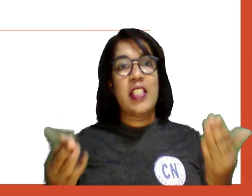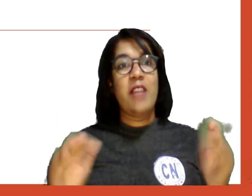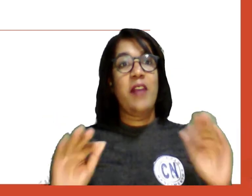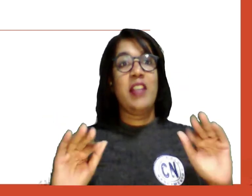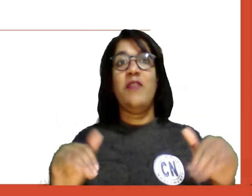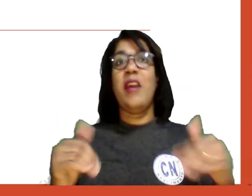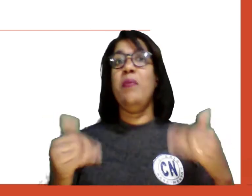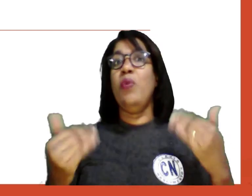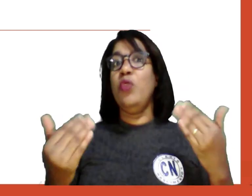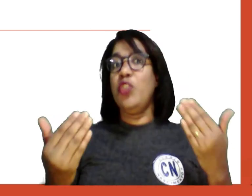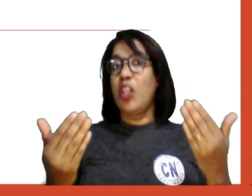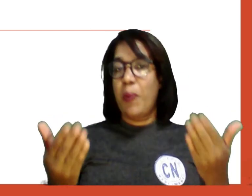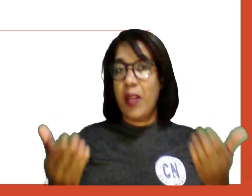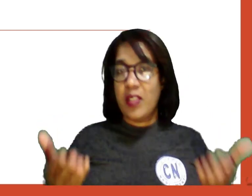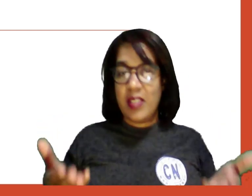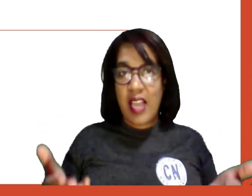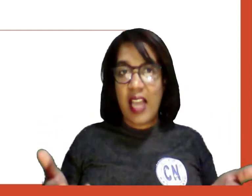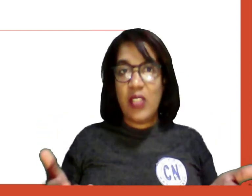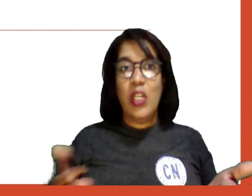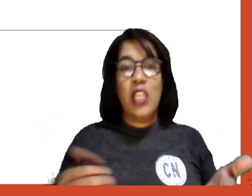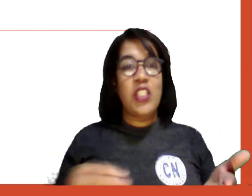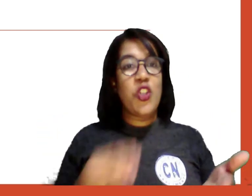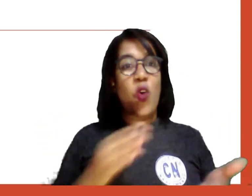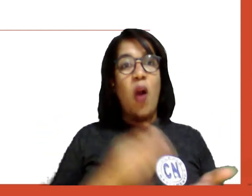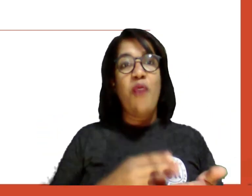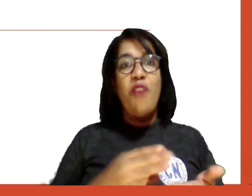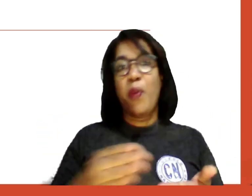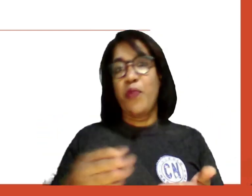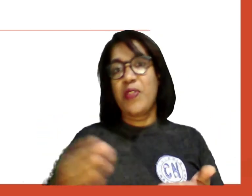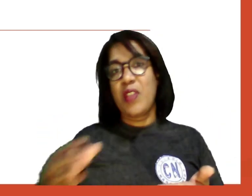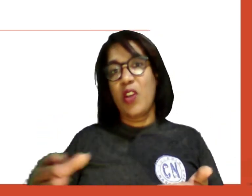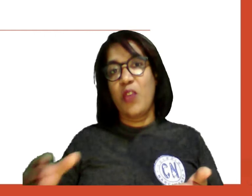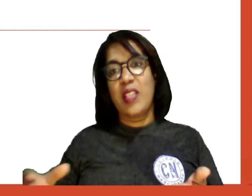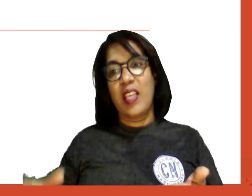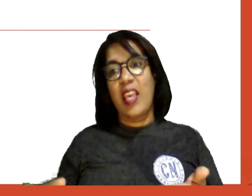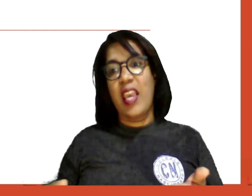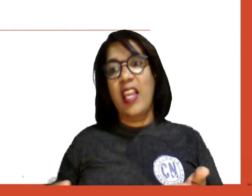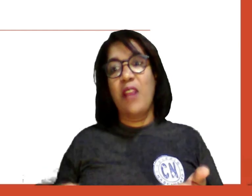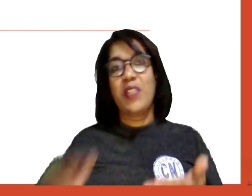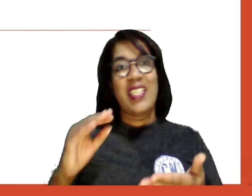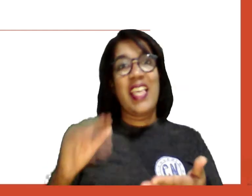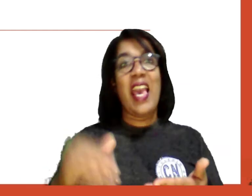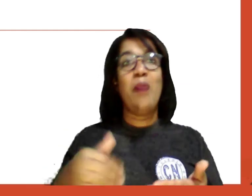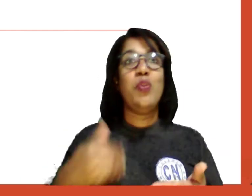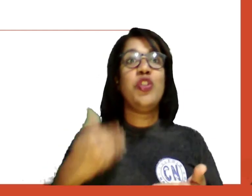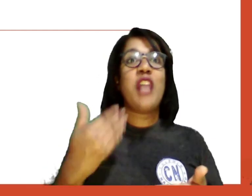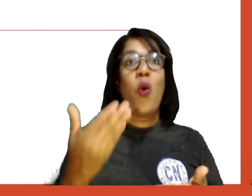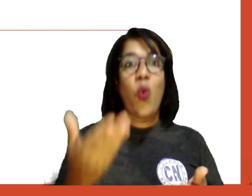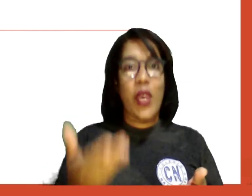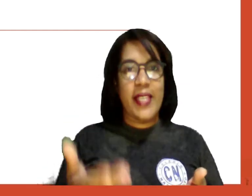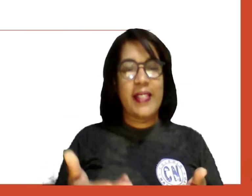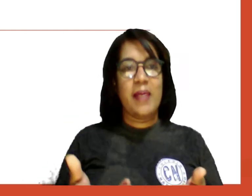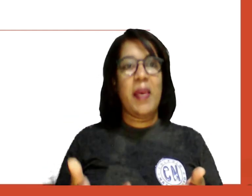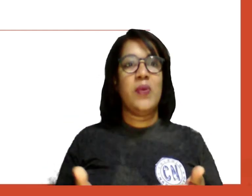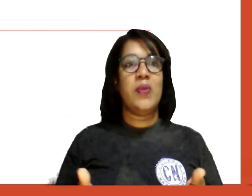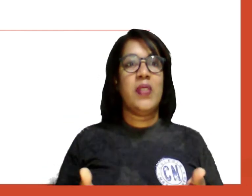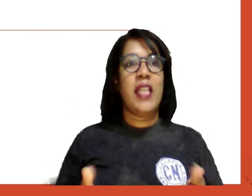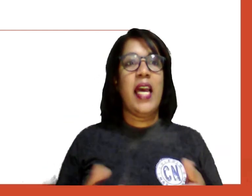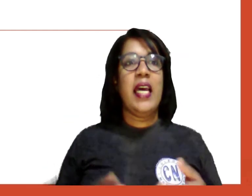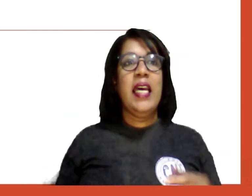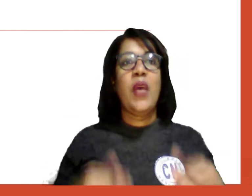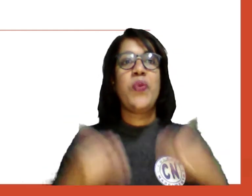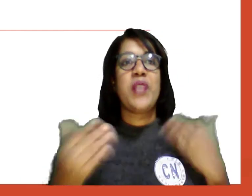Quem quer fazer medicina vai em busca do aprendizado. Seja qual for a profissão que você queira, você quer buscar o